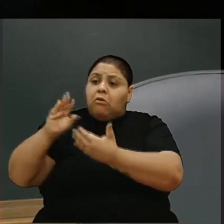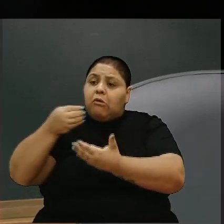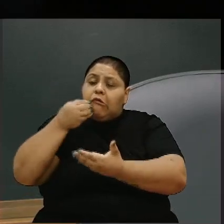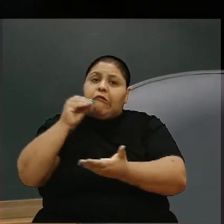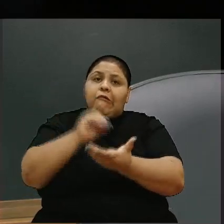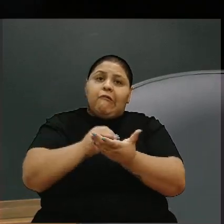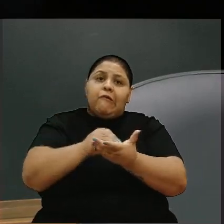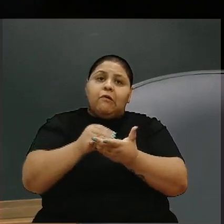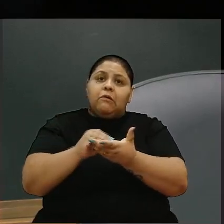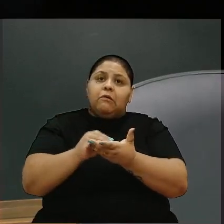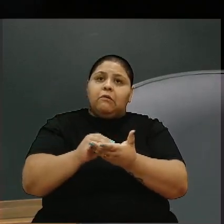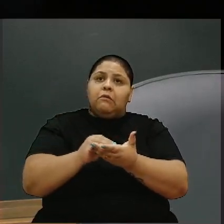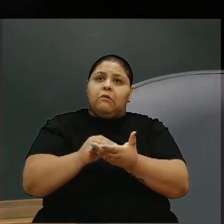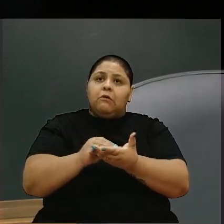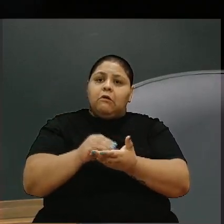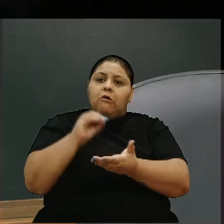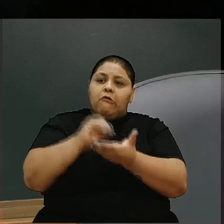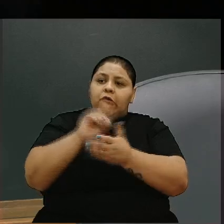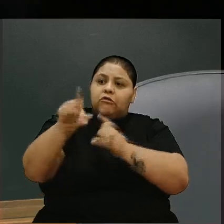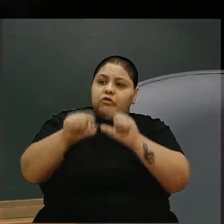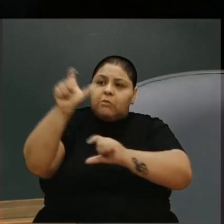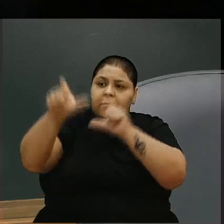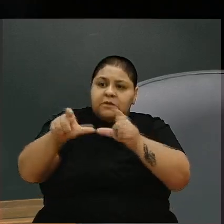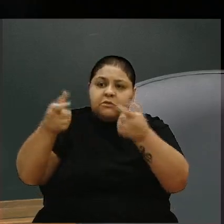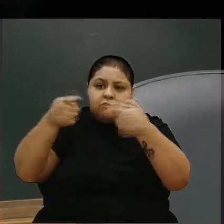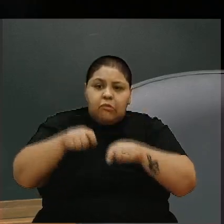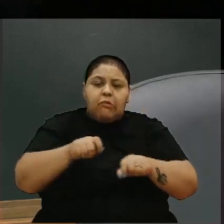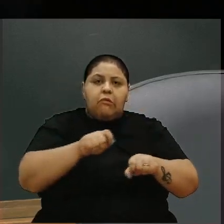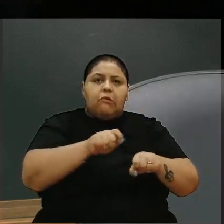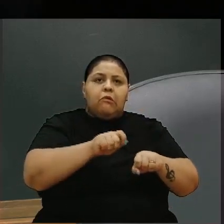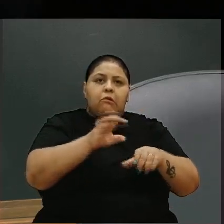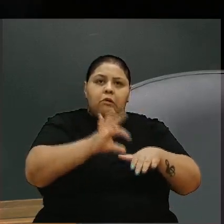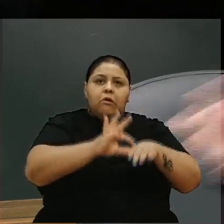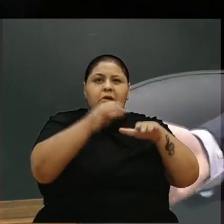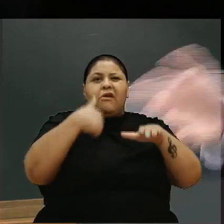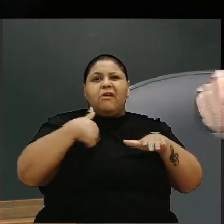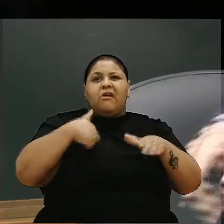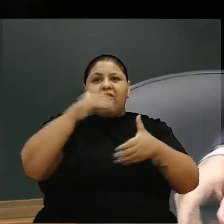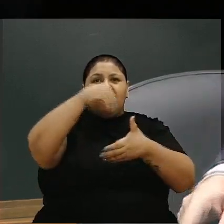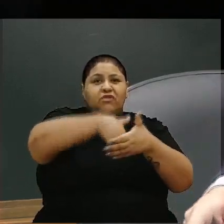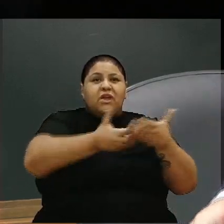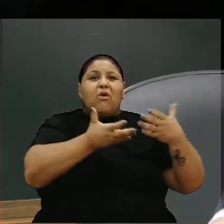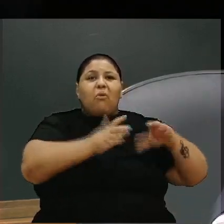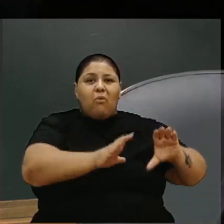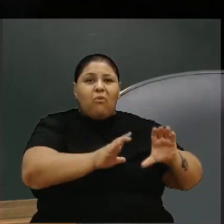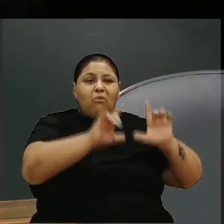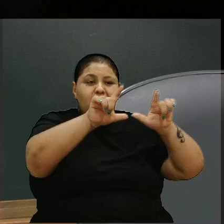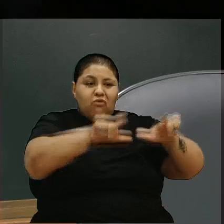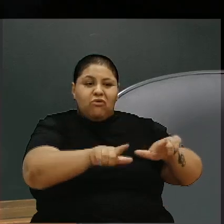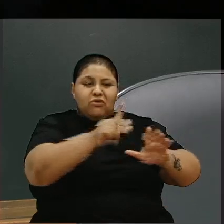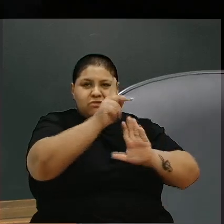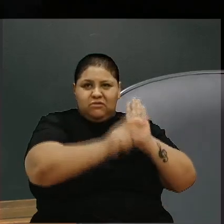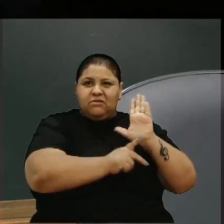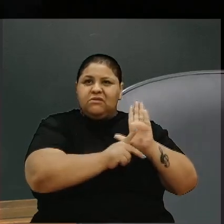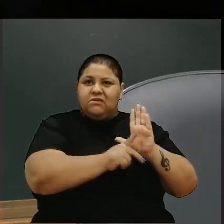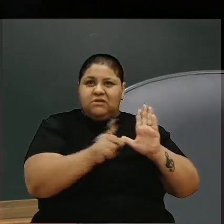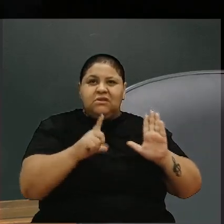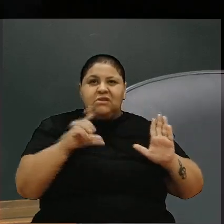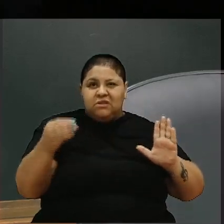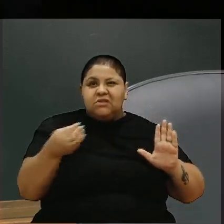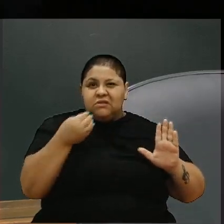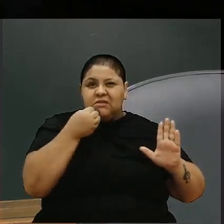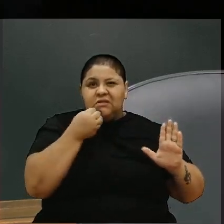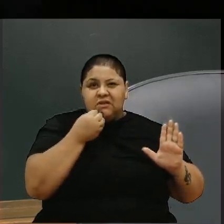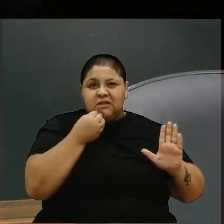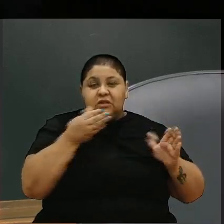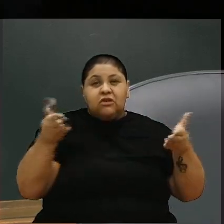gestão. Falta escolher alguém capacitado para gerir. Eu, particularmente, votei contrário no escritório de projetos, quando tive a oportunidade.